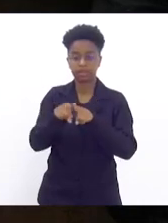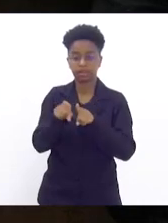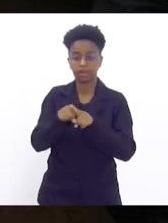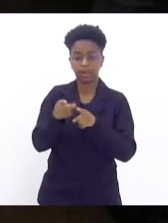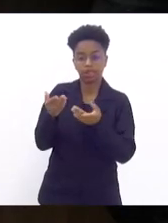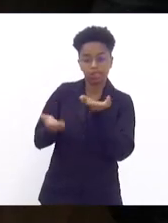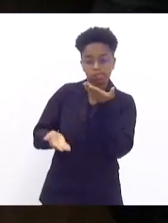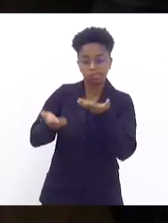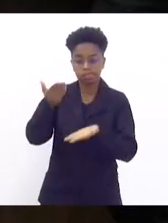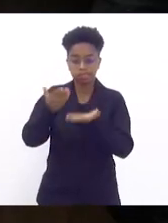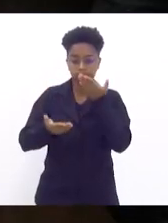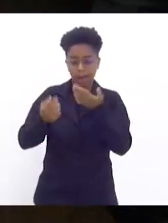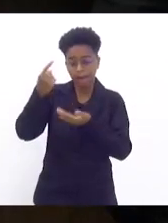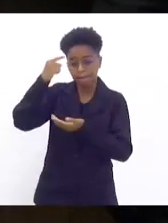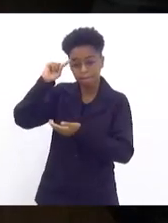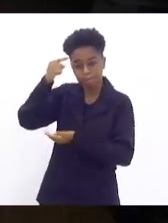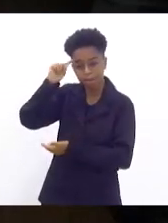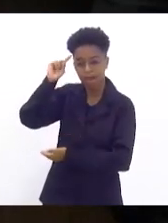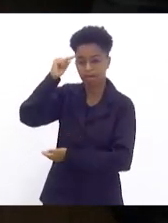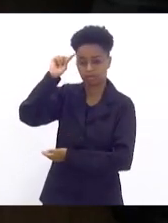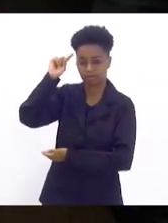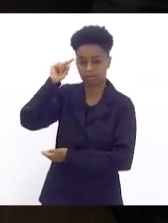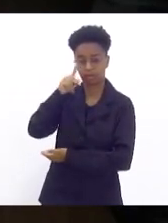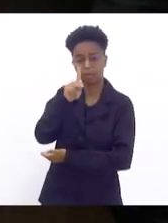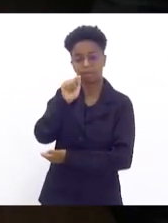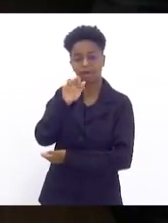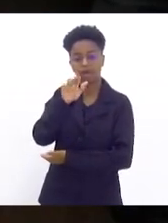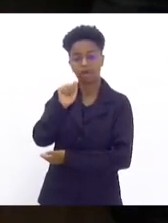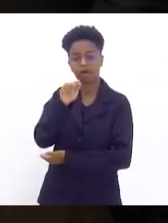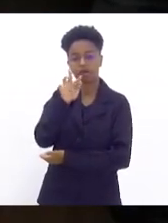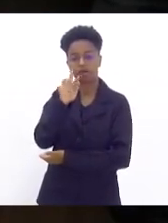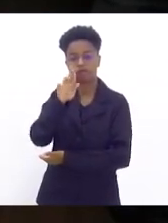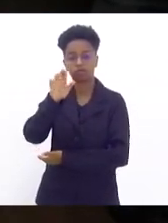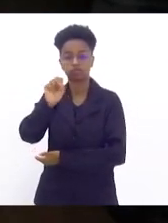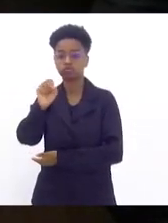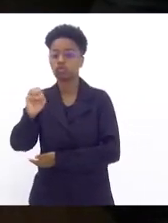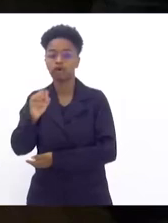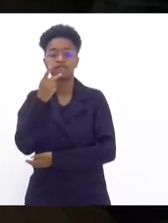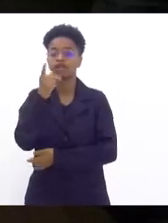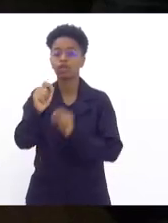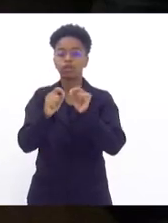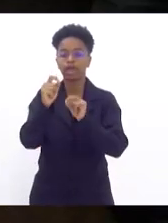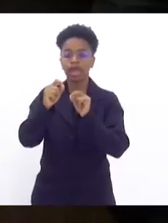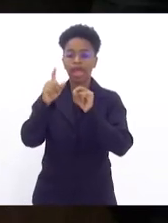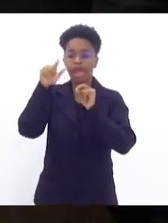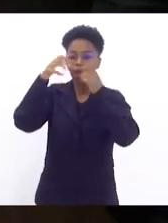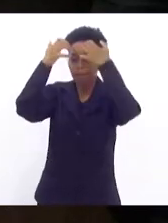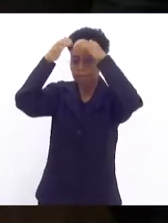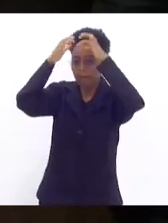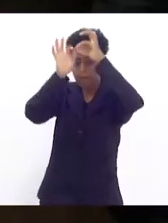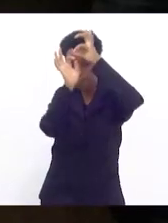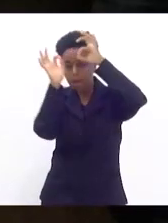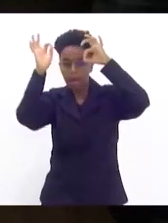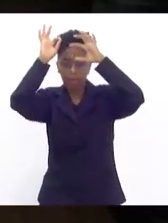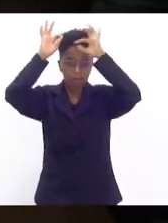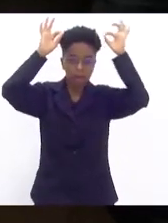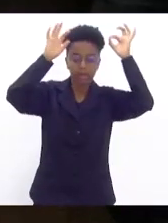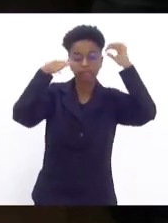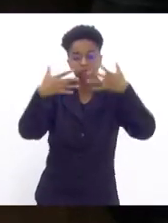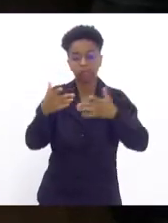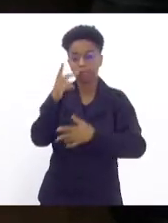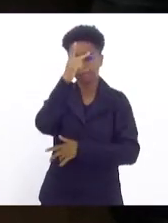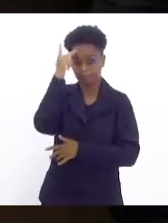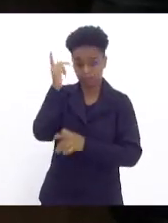de parafuso parafuso Talvez ele tá se referindo aos neurônios né e as pessoas com